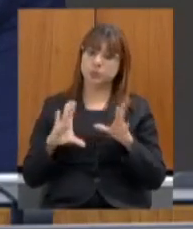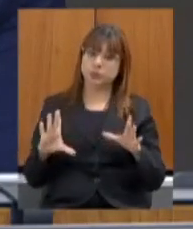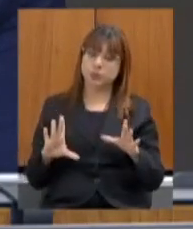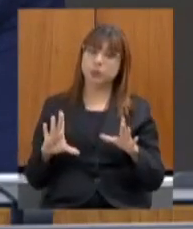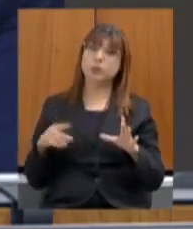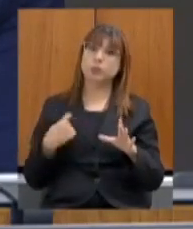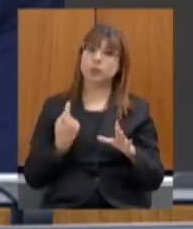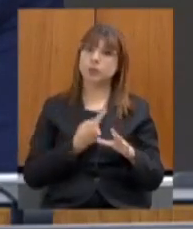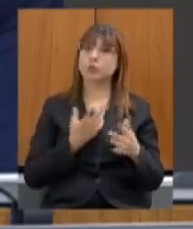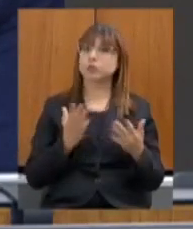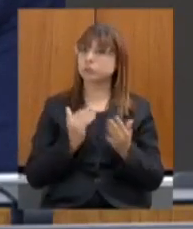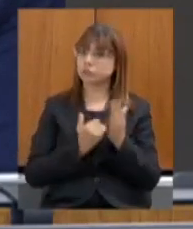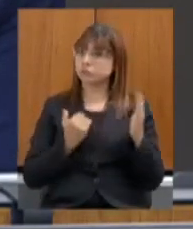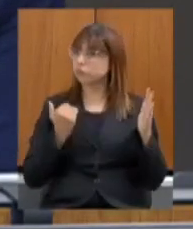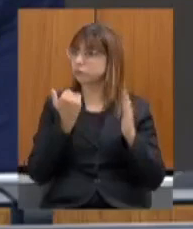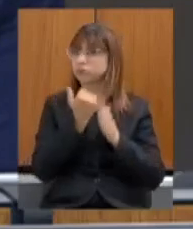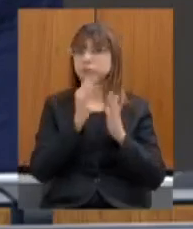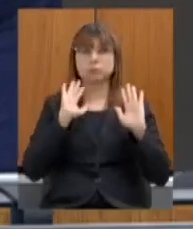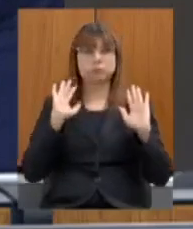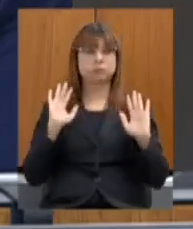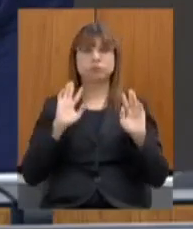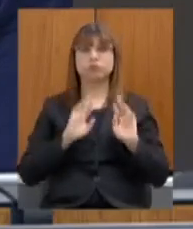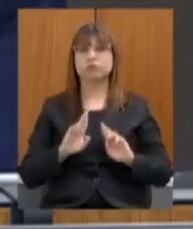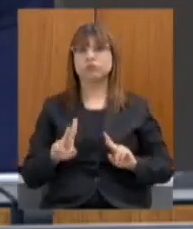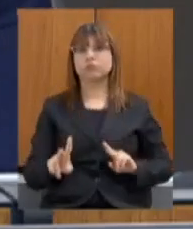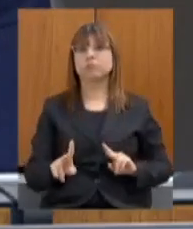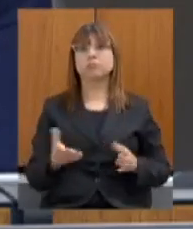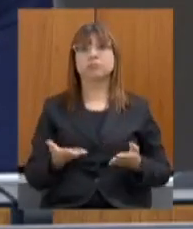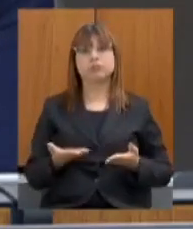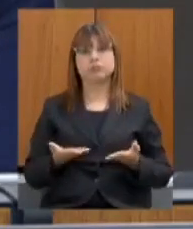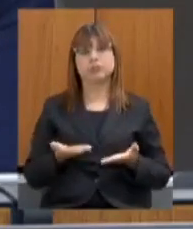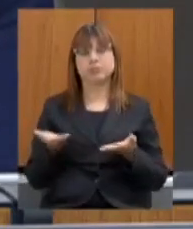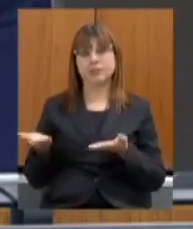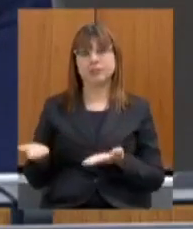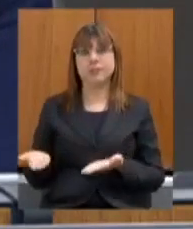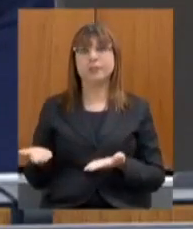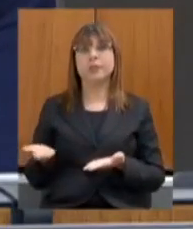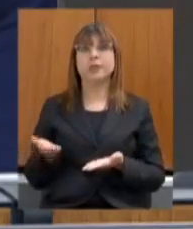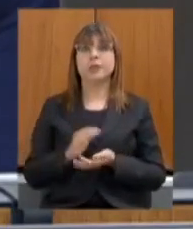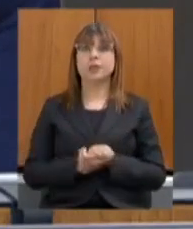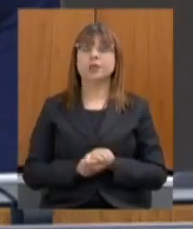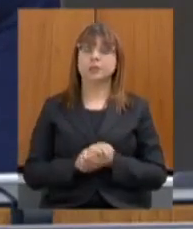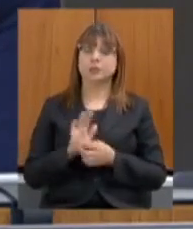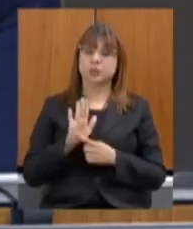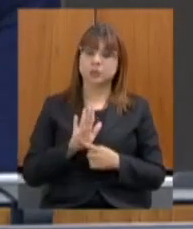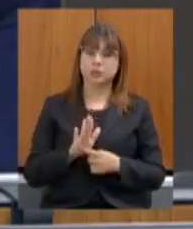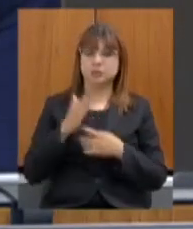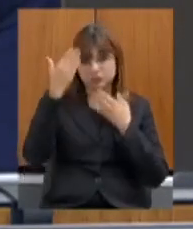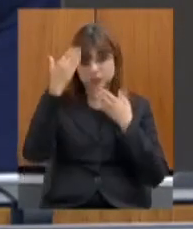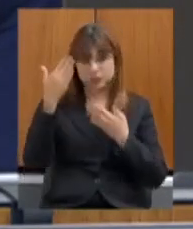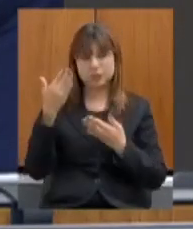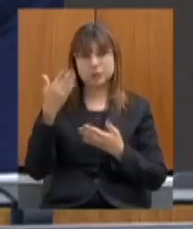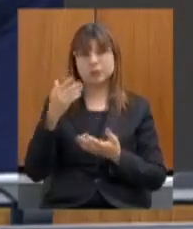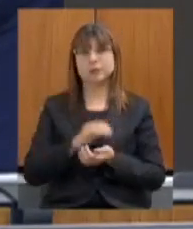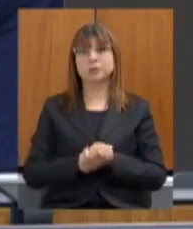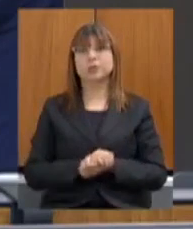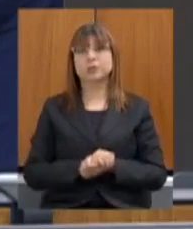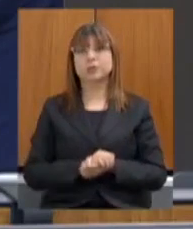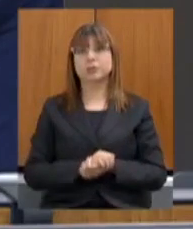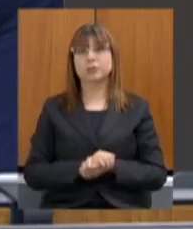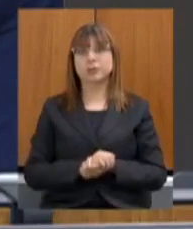diferenças e hoje o senhor está aí de forma muito agradecida, agradeço o senhor pelas suas palavras,